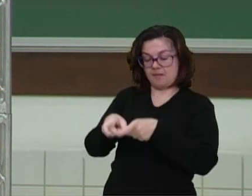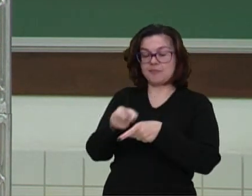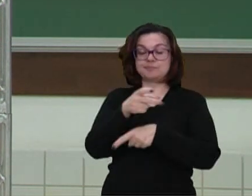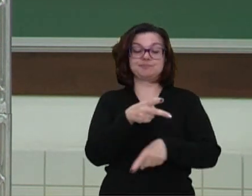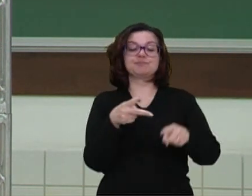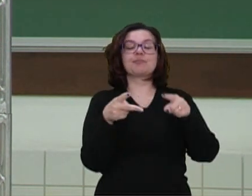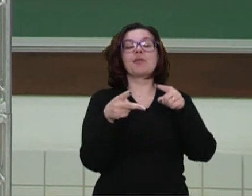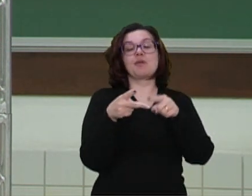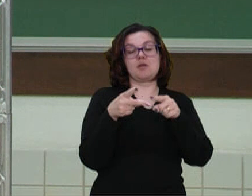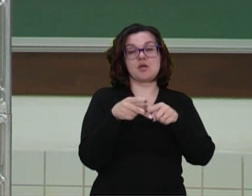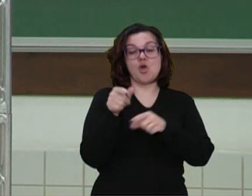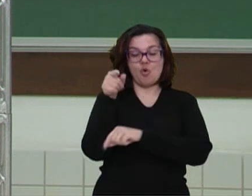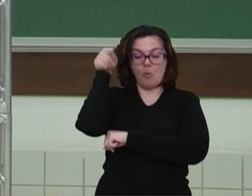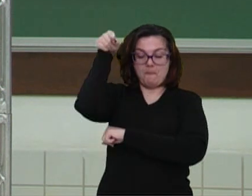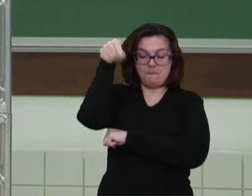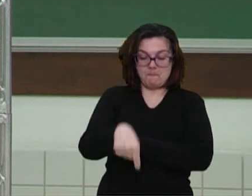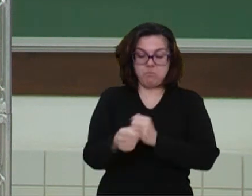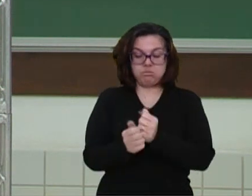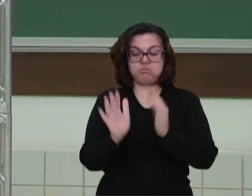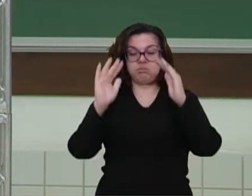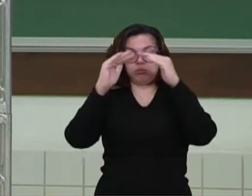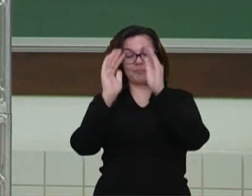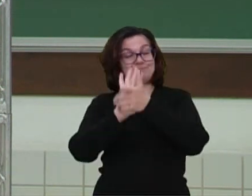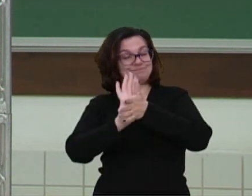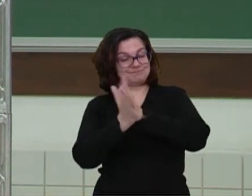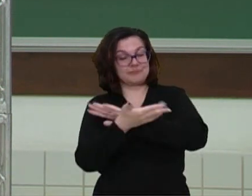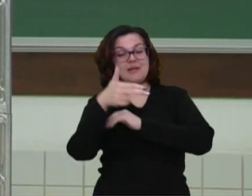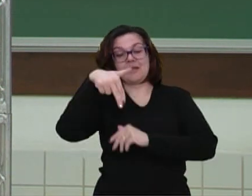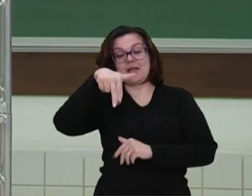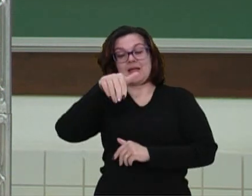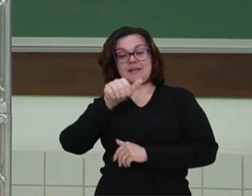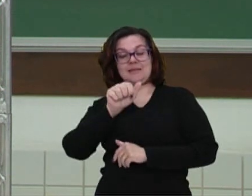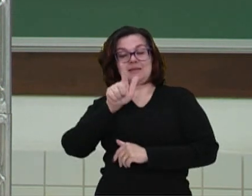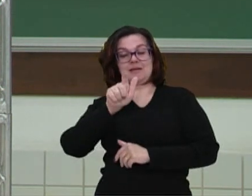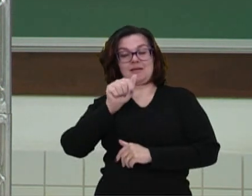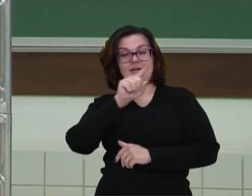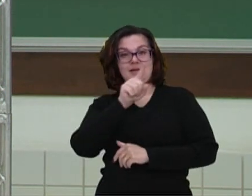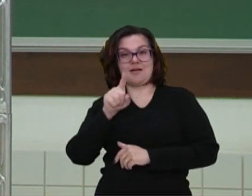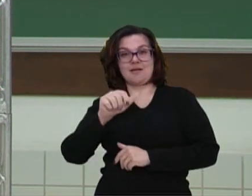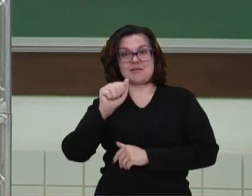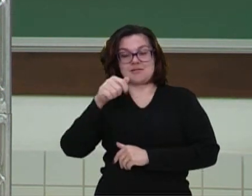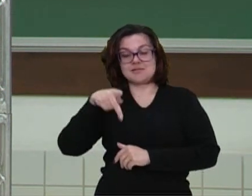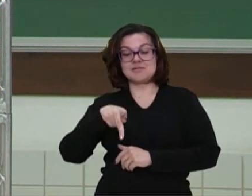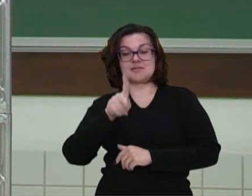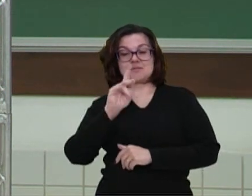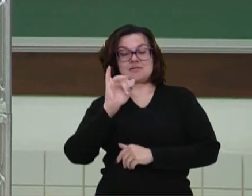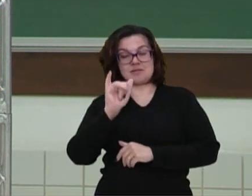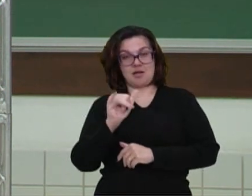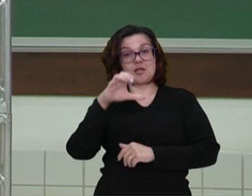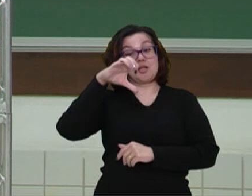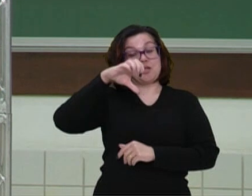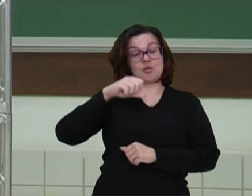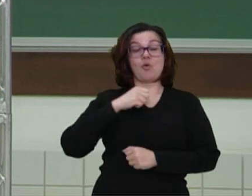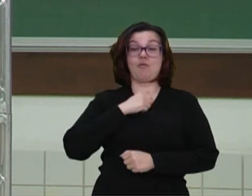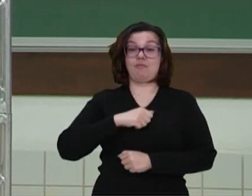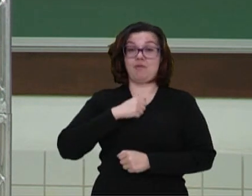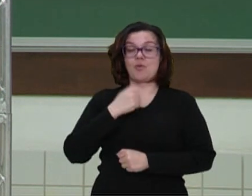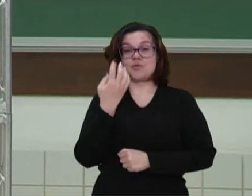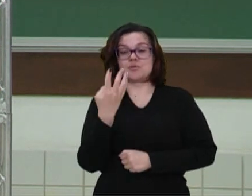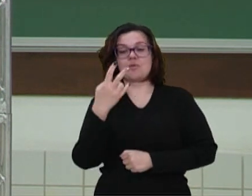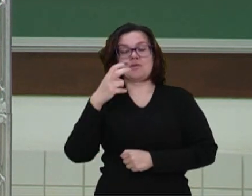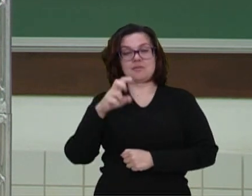bomba nuclear destrói Nagasaki no dia 9 de agosto de 45. Assim, os japoneses também se